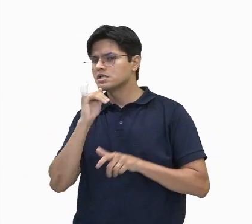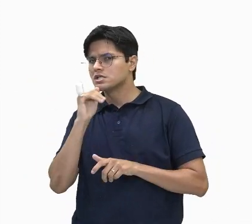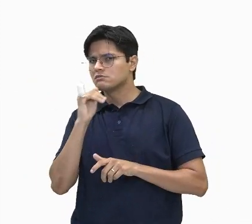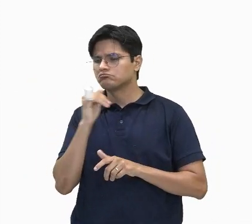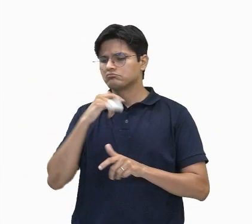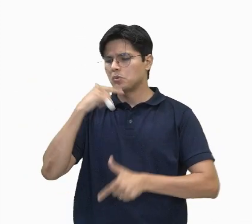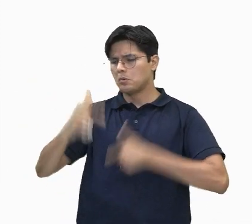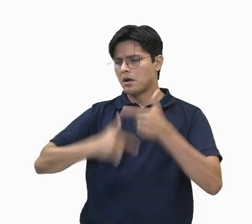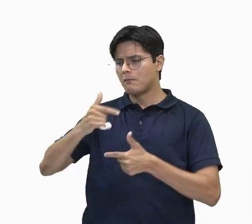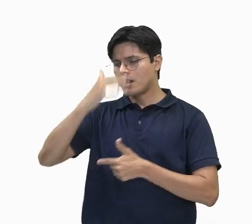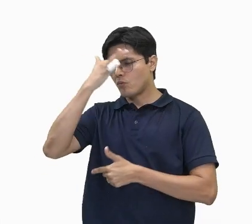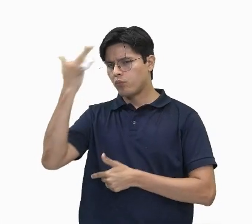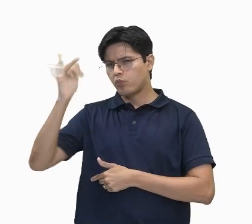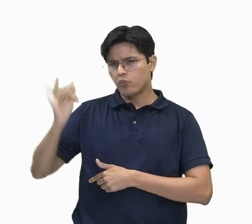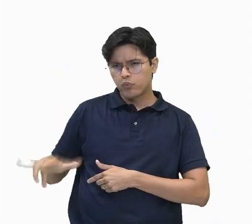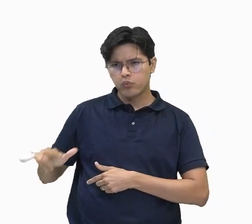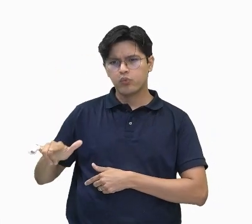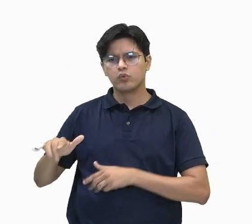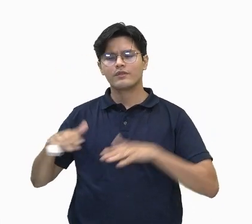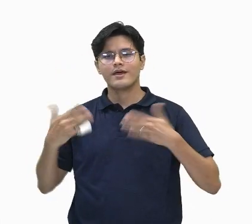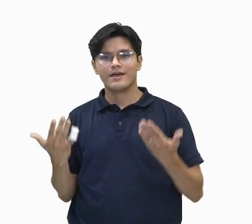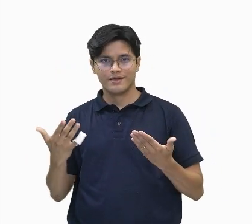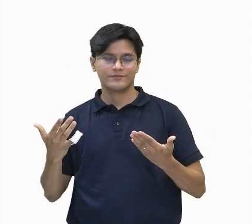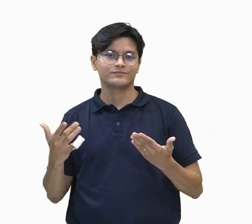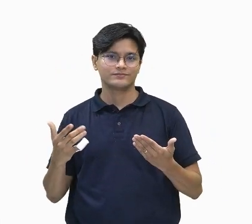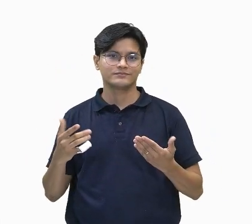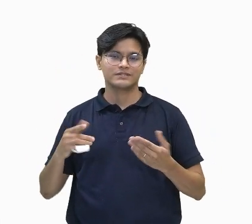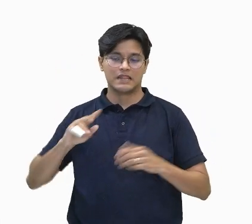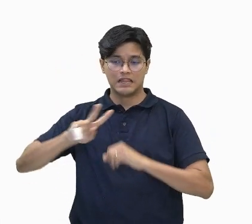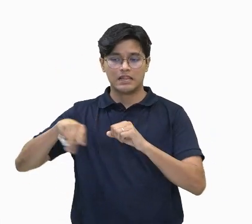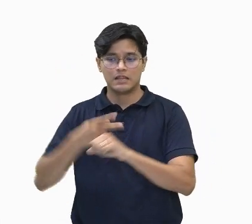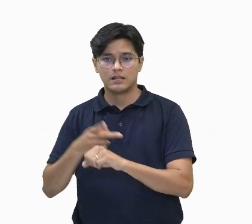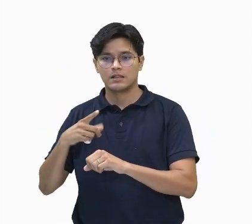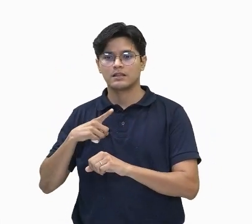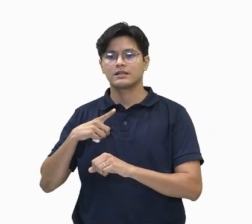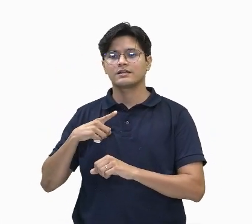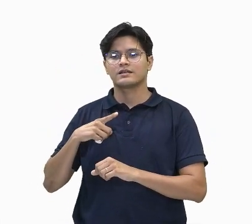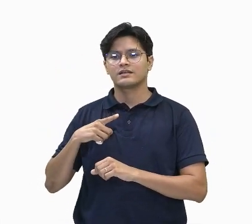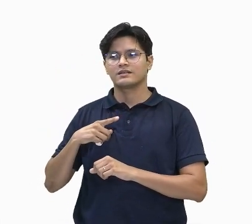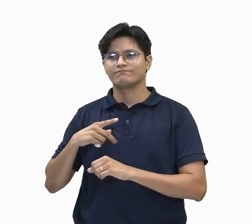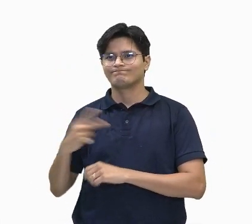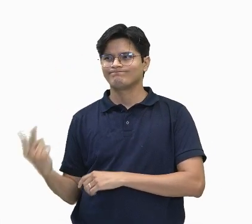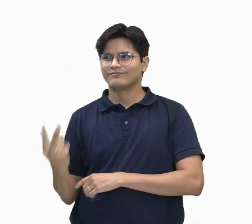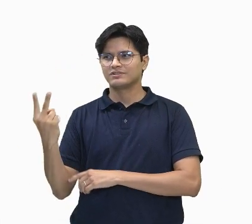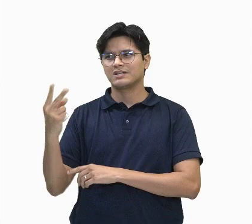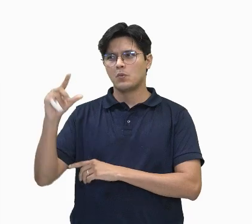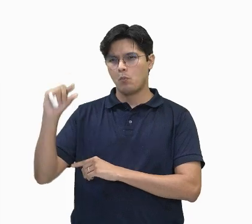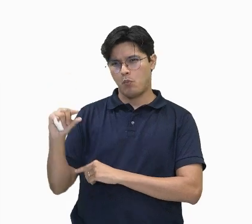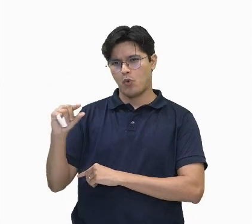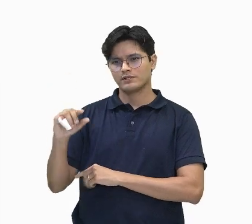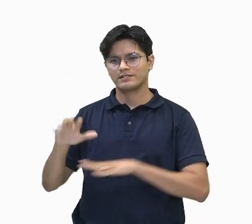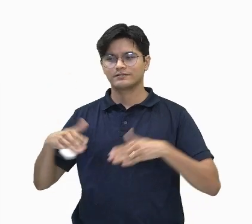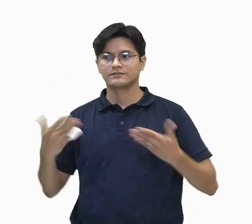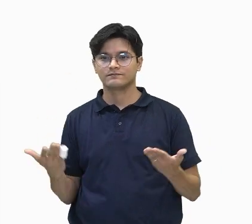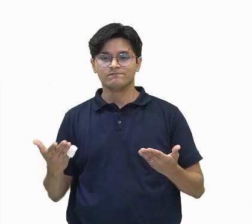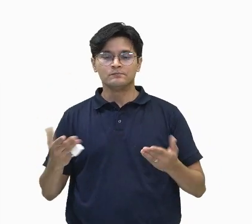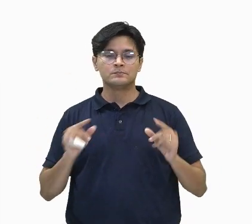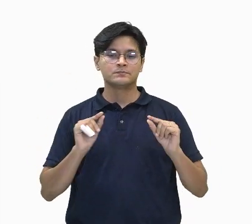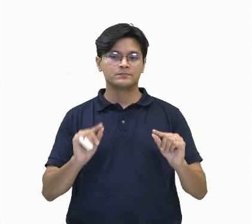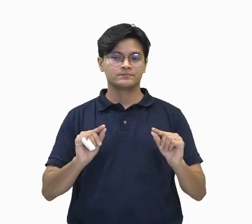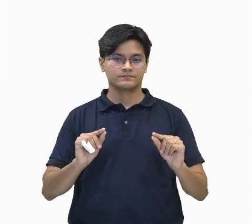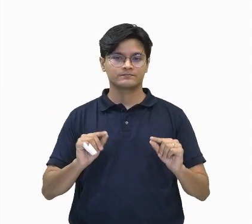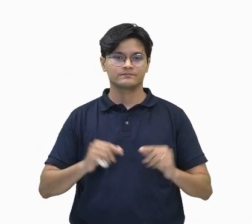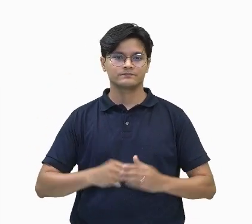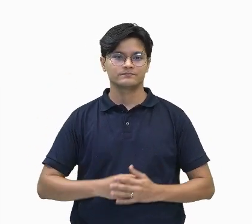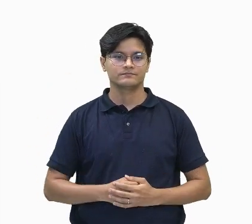informação explícita, ela está mascarada pela ideia da linha, mascarada não, na verdade ela é a que aparece na relação da linha